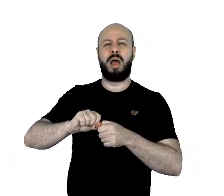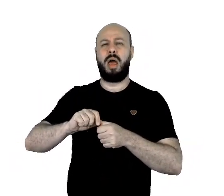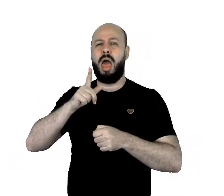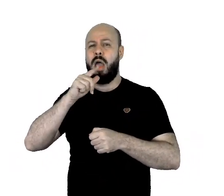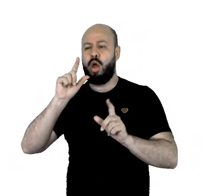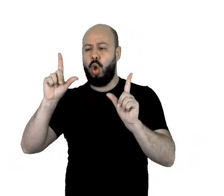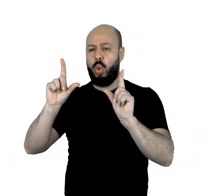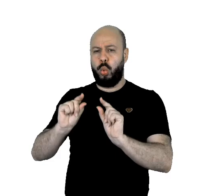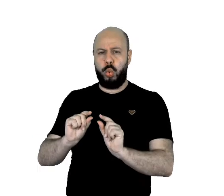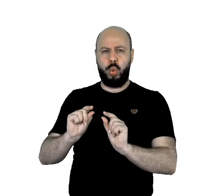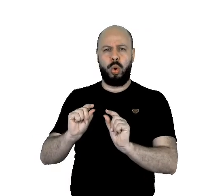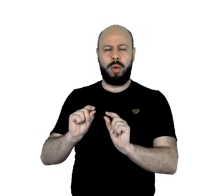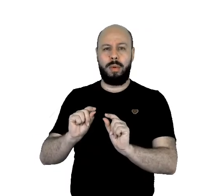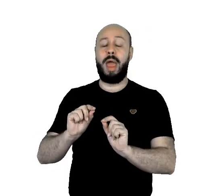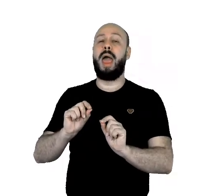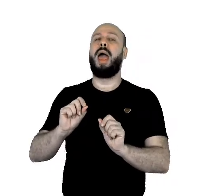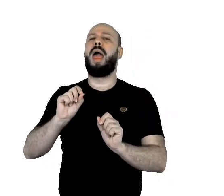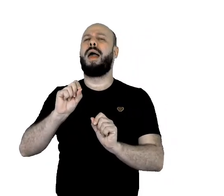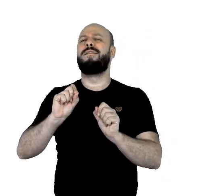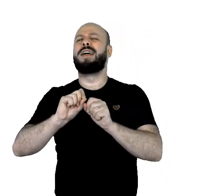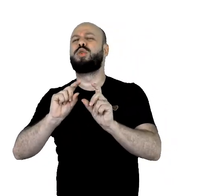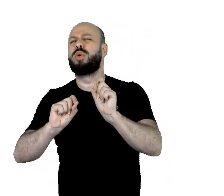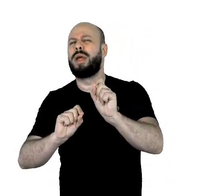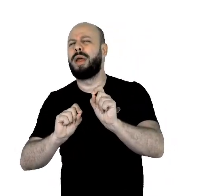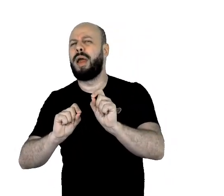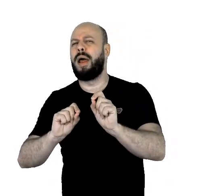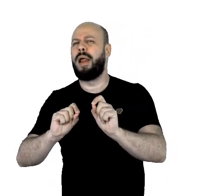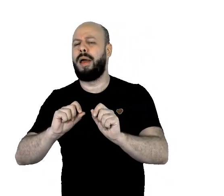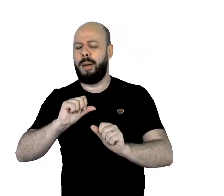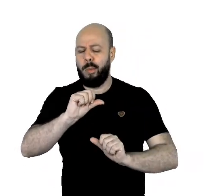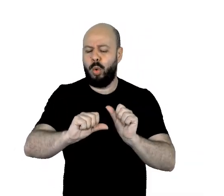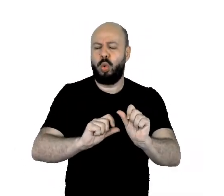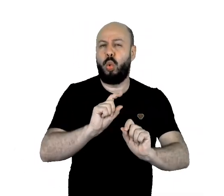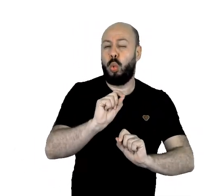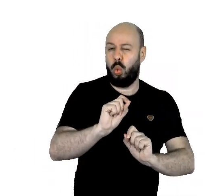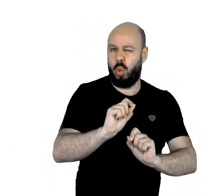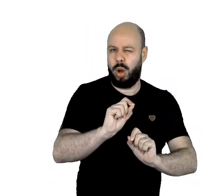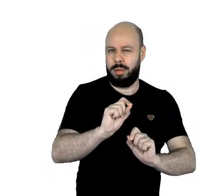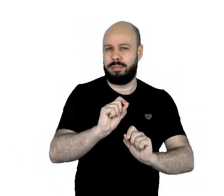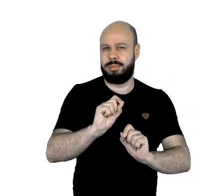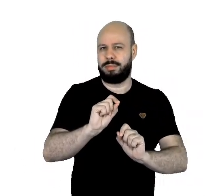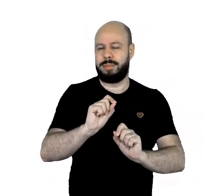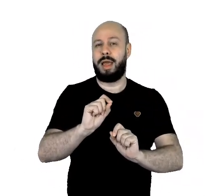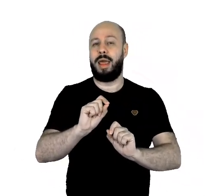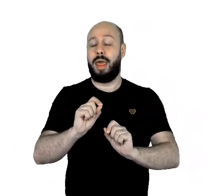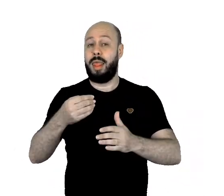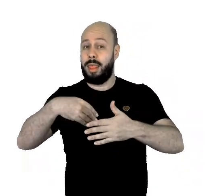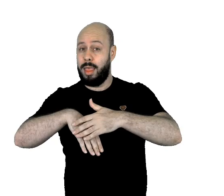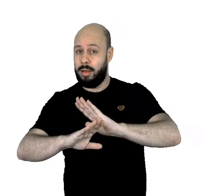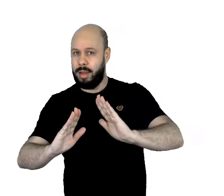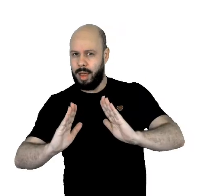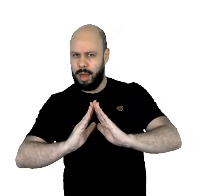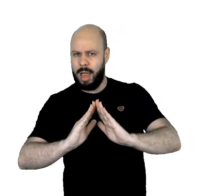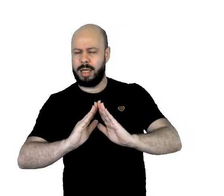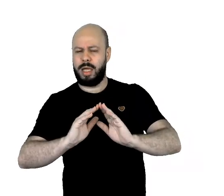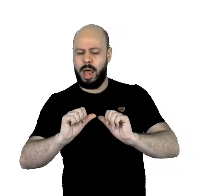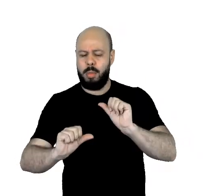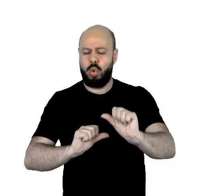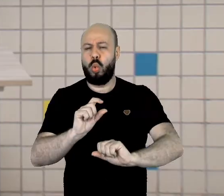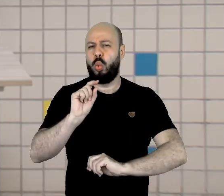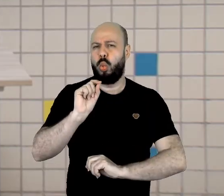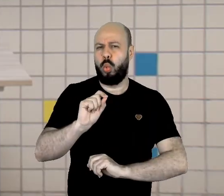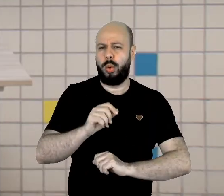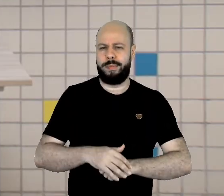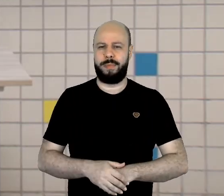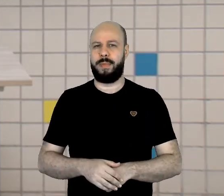fez uma coisa lá, ela trocou um eletrodoméstico lá em casa para economizar a água dela.